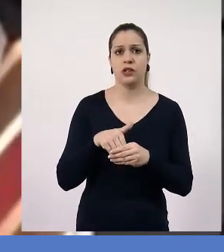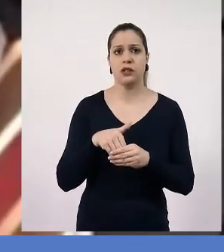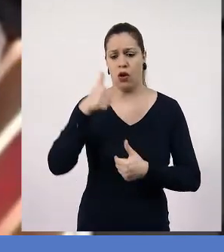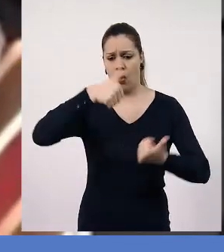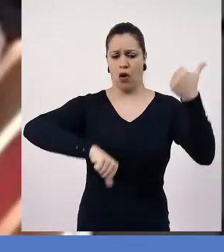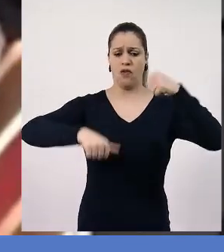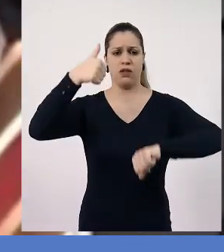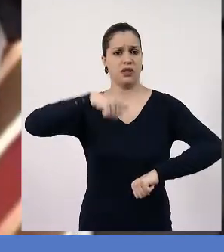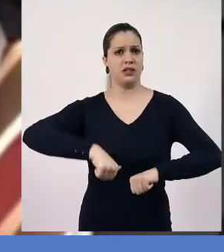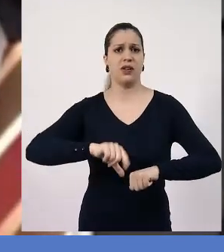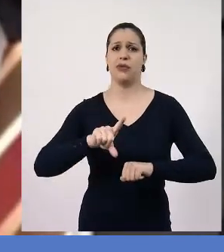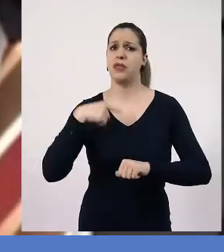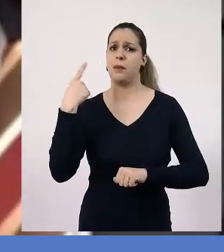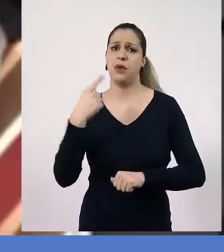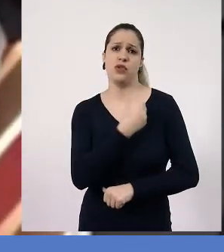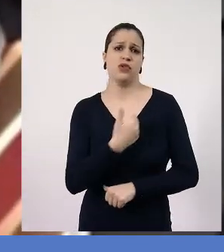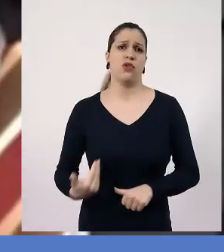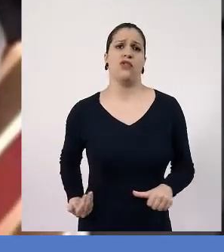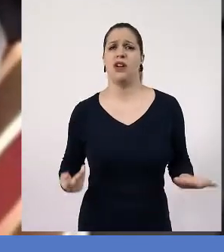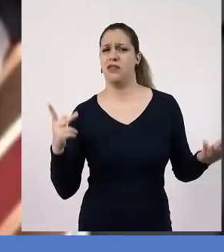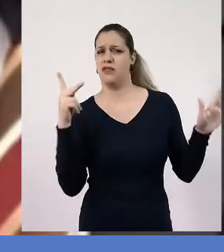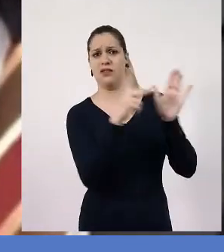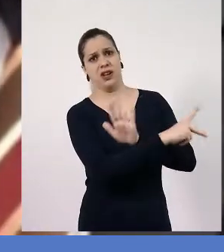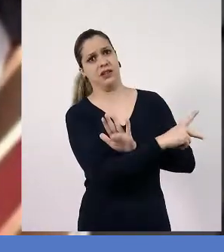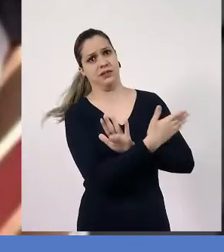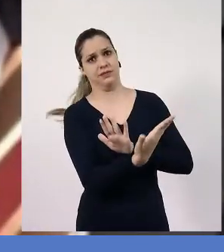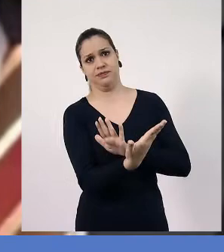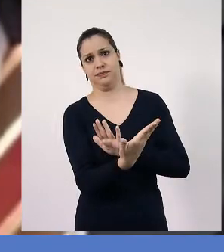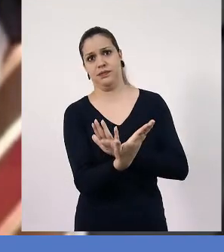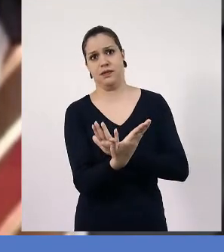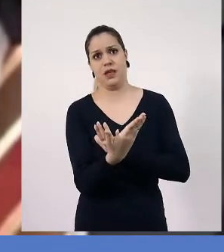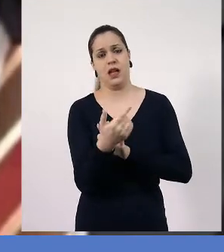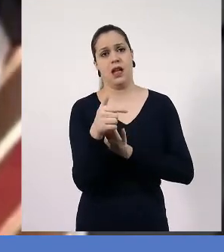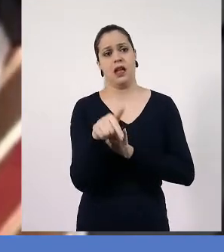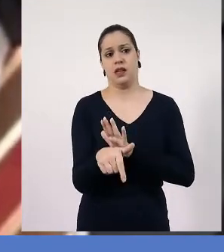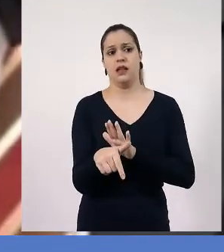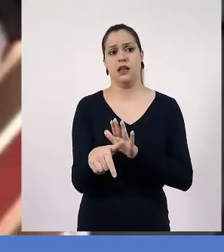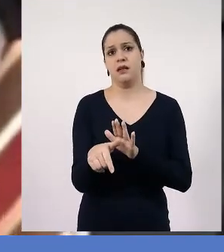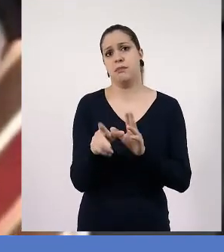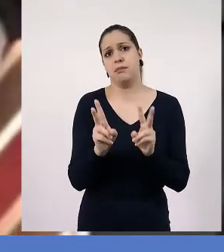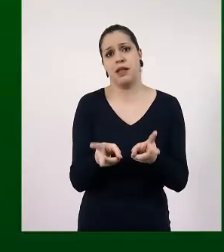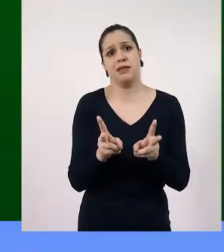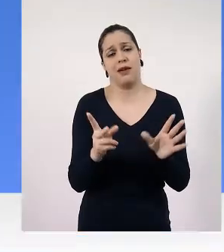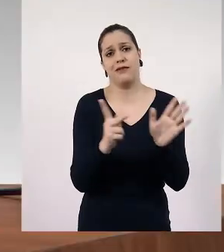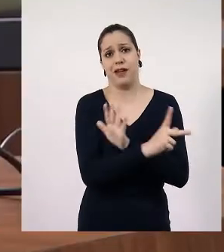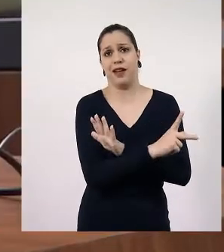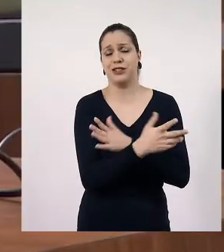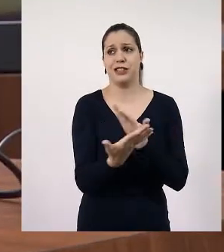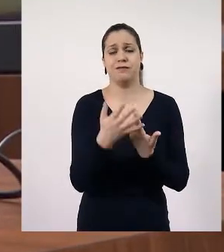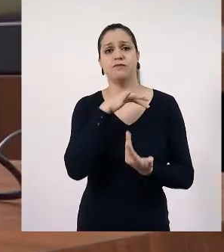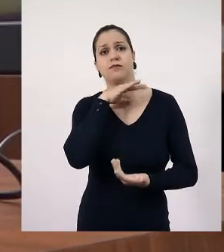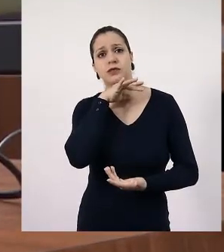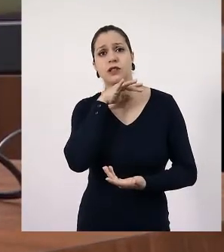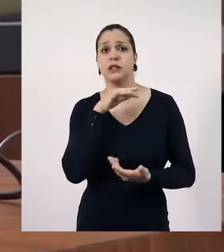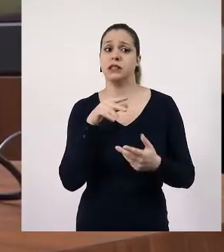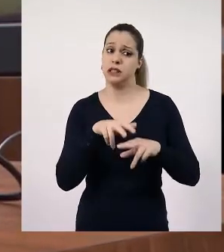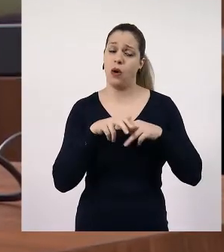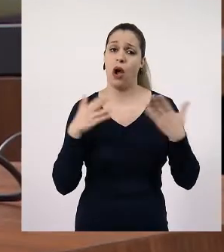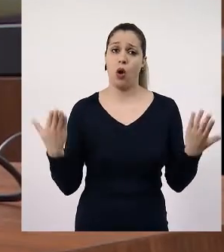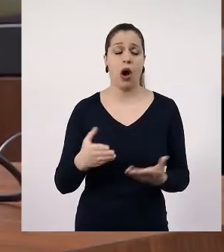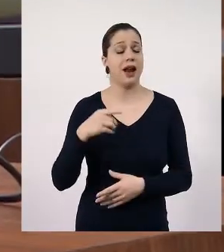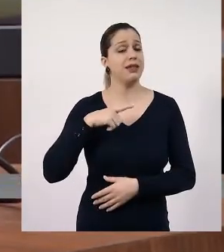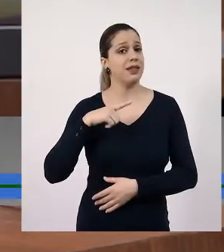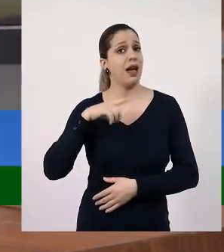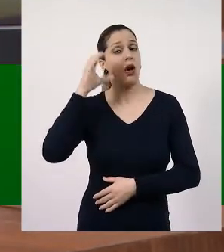governo do Estado, ele vetava, e aí, obviamente, que a base do governo mantém o veto do governo, e ficava ruim. Então, hoje a gente trabalha com muita conscientização